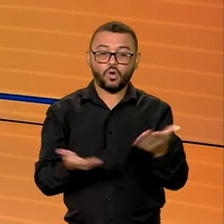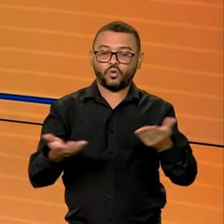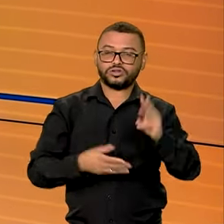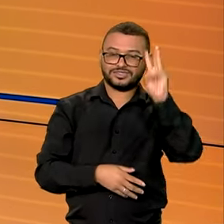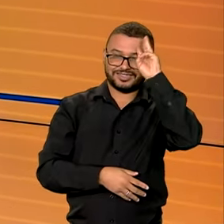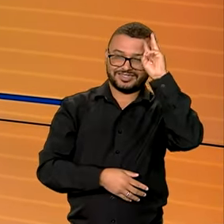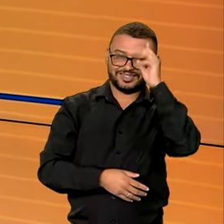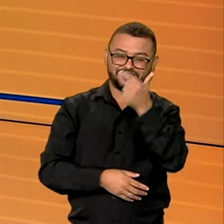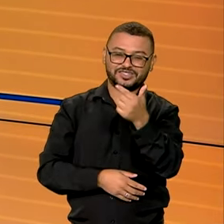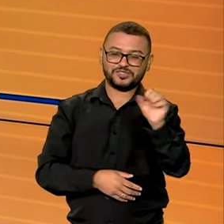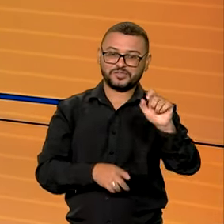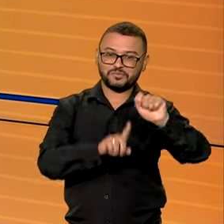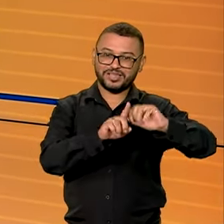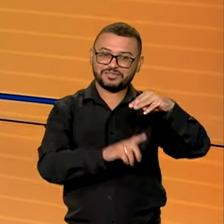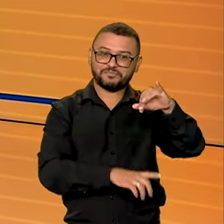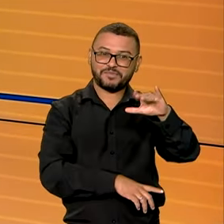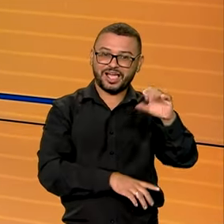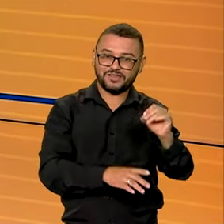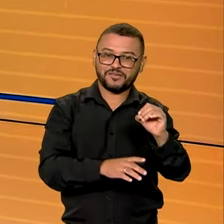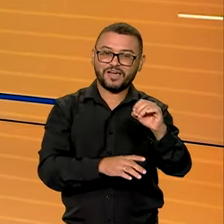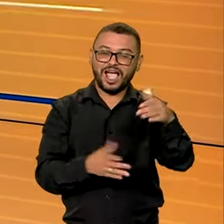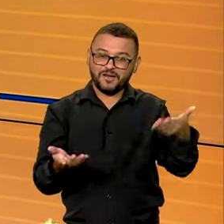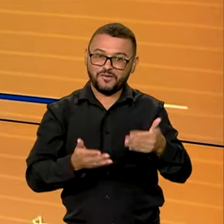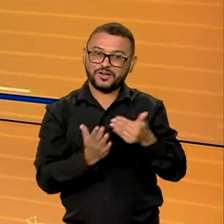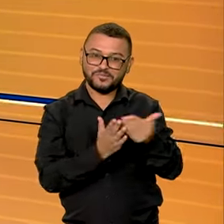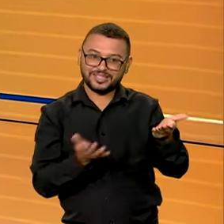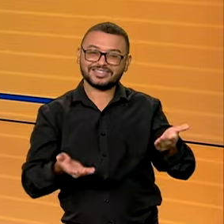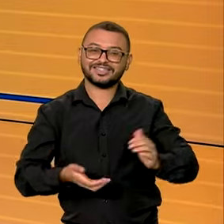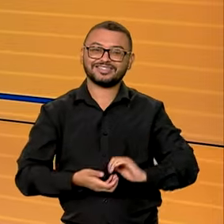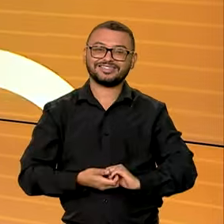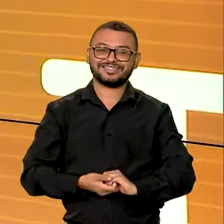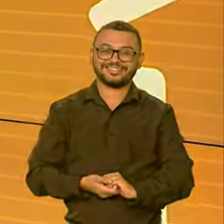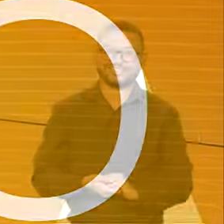-feira, 28 de maio, o Brasil em Dia começa agora.